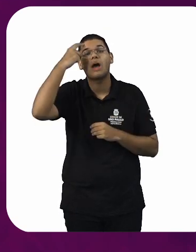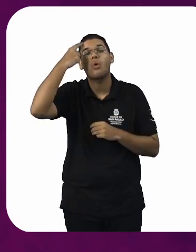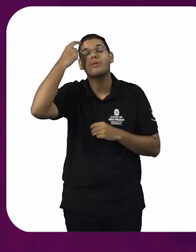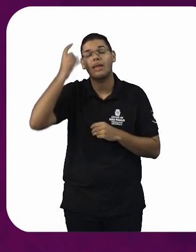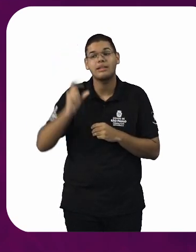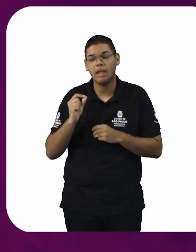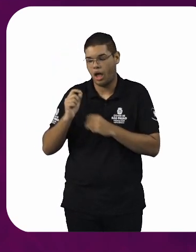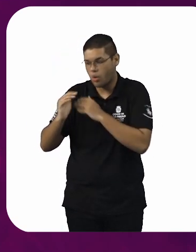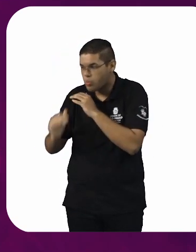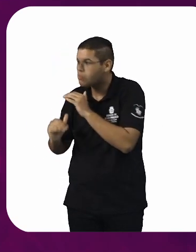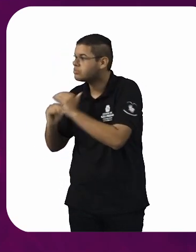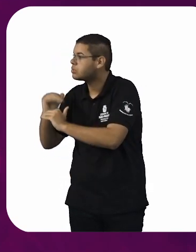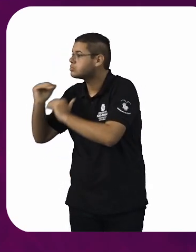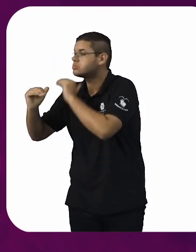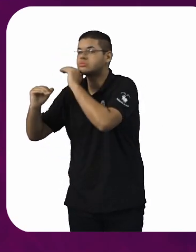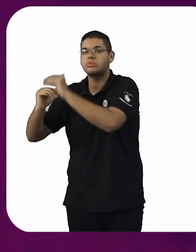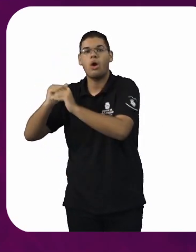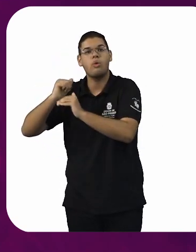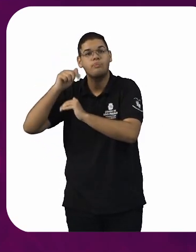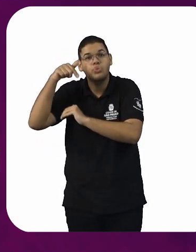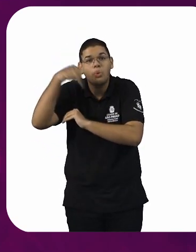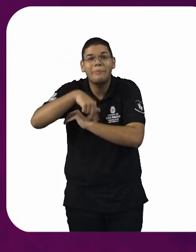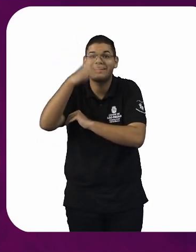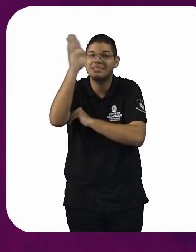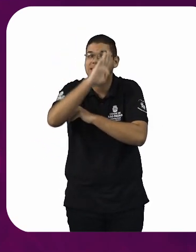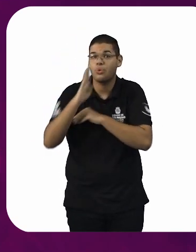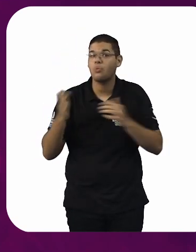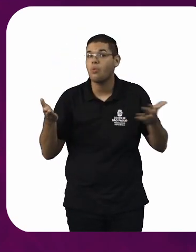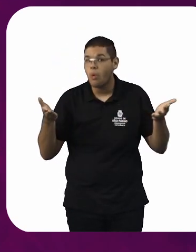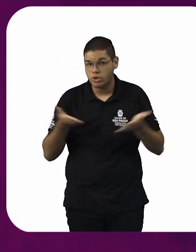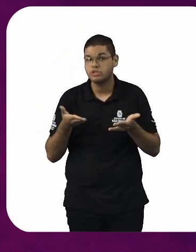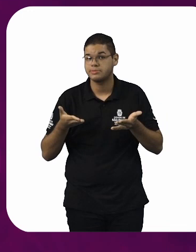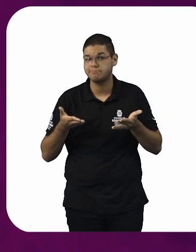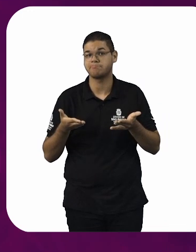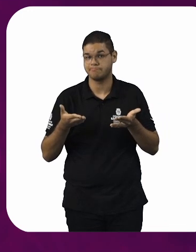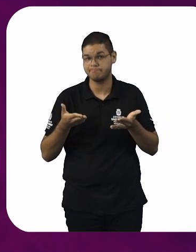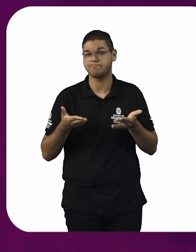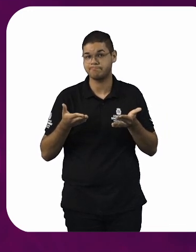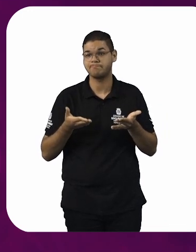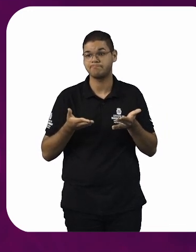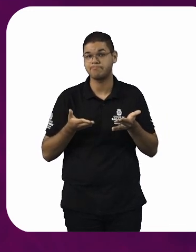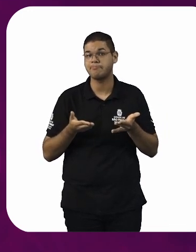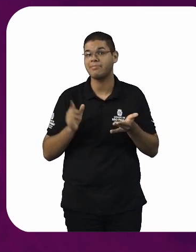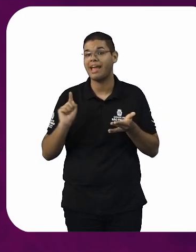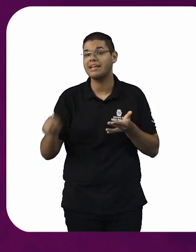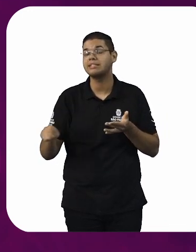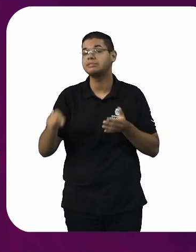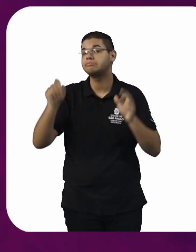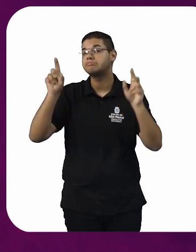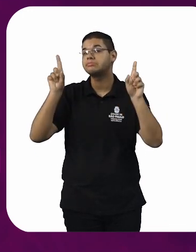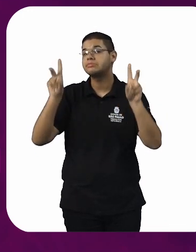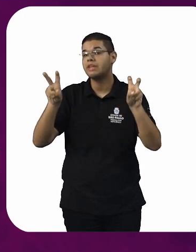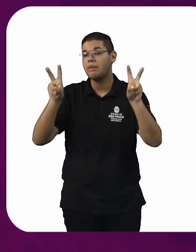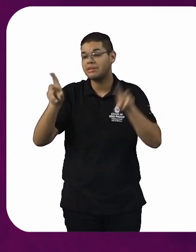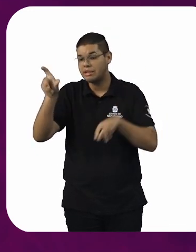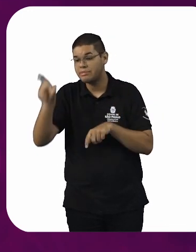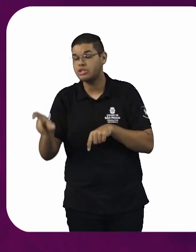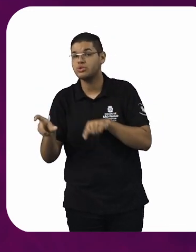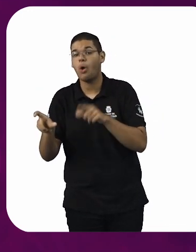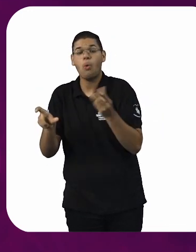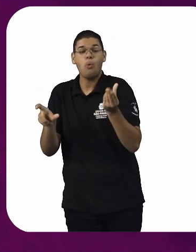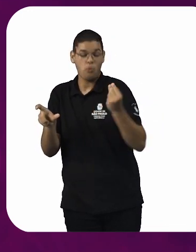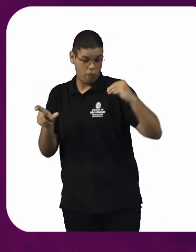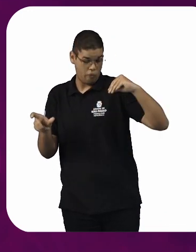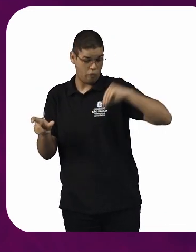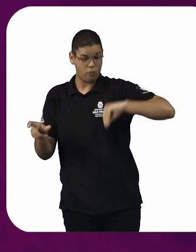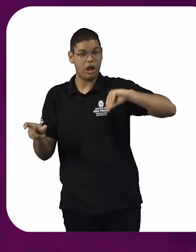é este Brasil hoje, essa distinção de quanto uma pessoa ganha hoje tem muitas vezes